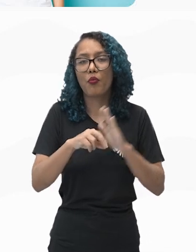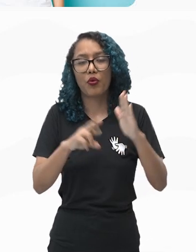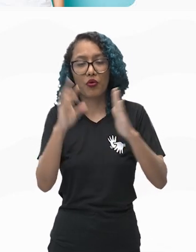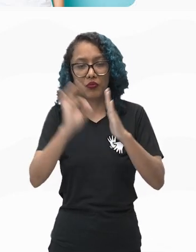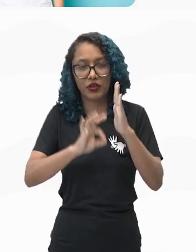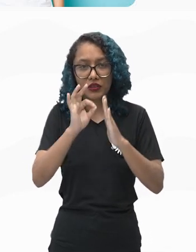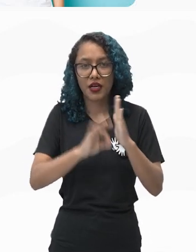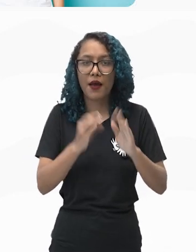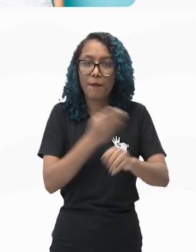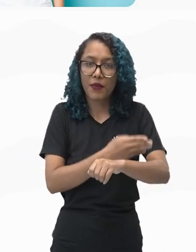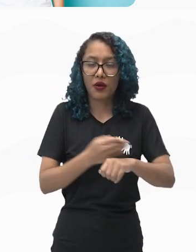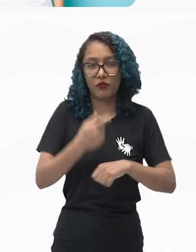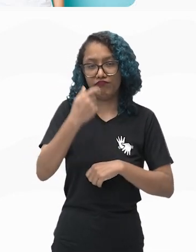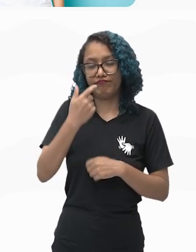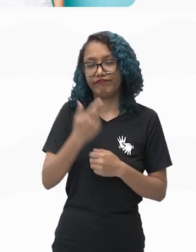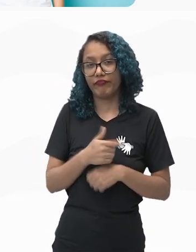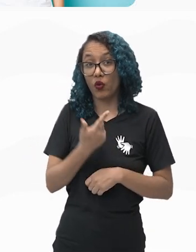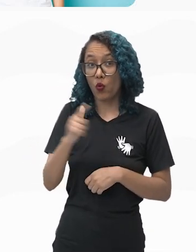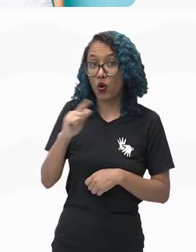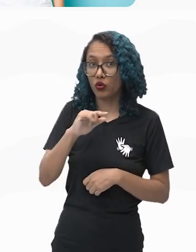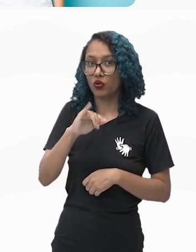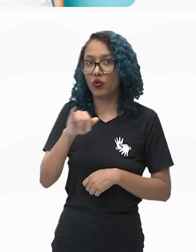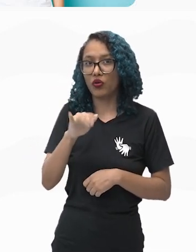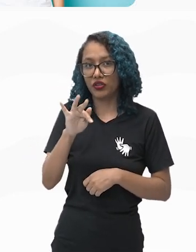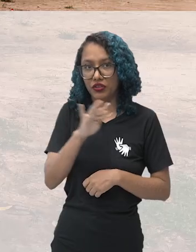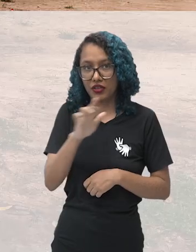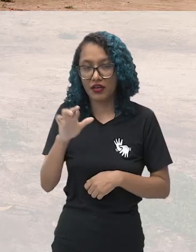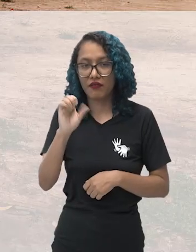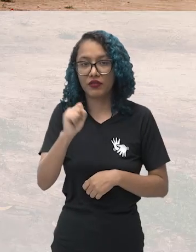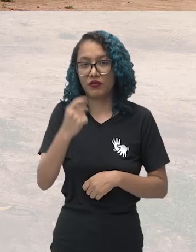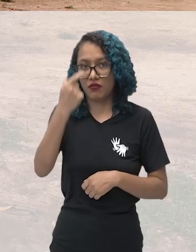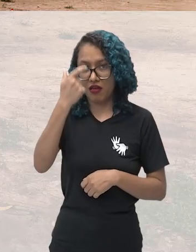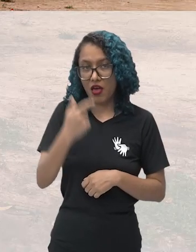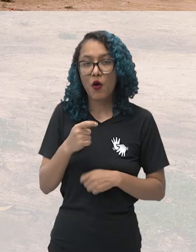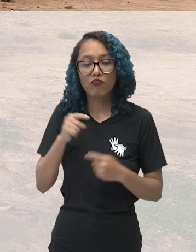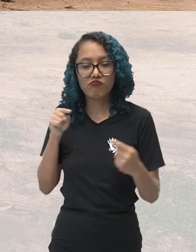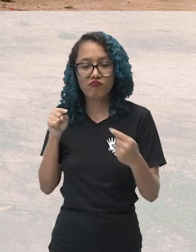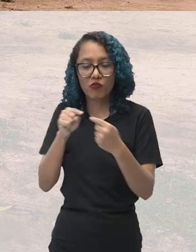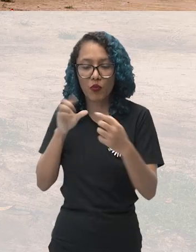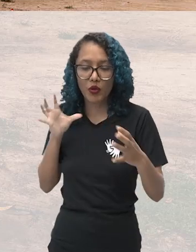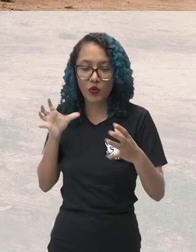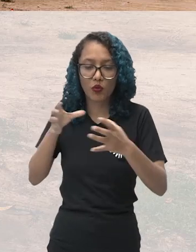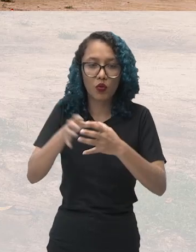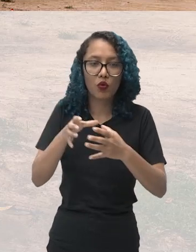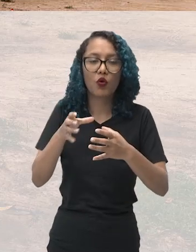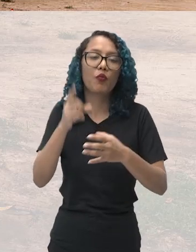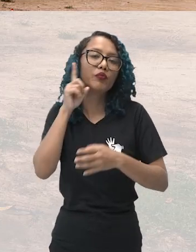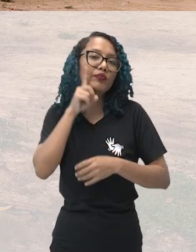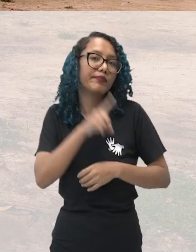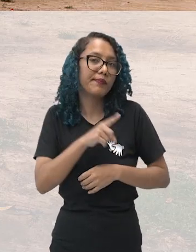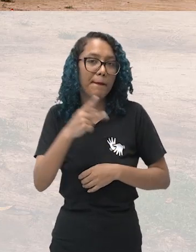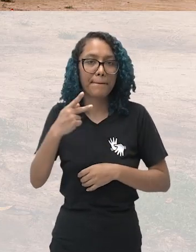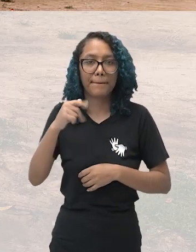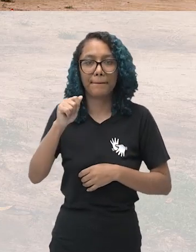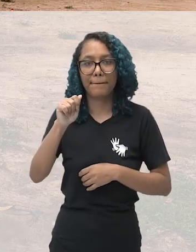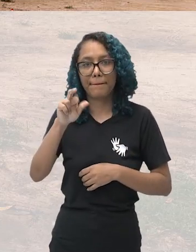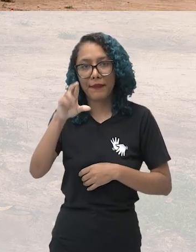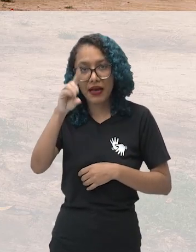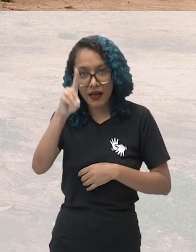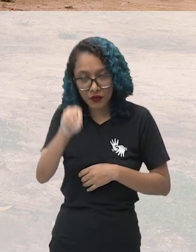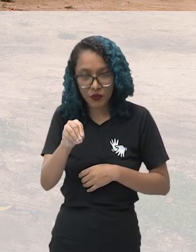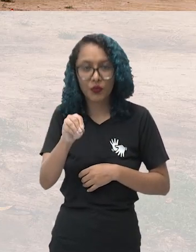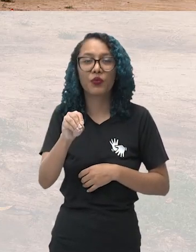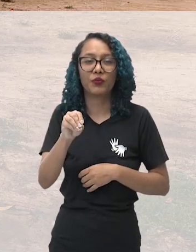Jefferson. Eu me considero pardo, né? A gente tem essa autoconsciência também dessas características. Exatamente. Mas quando a gente fala